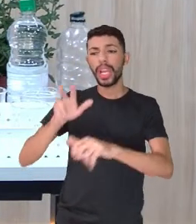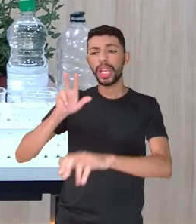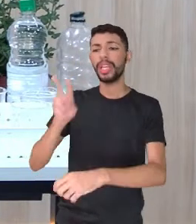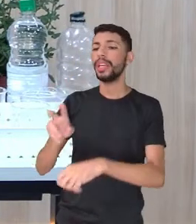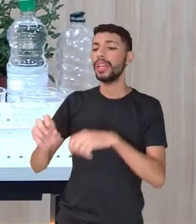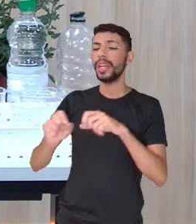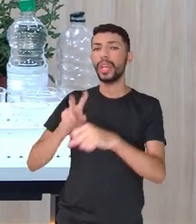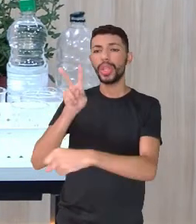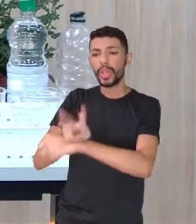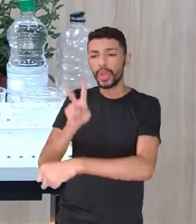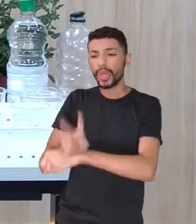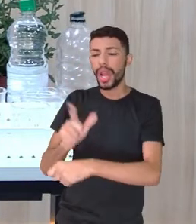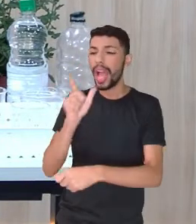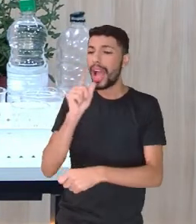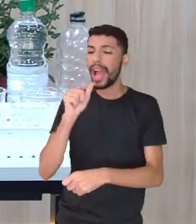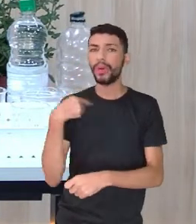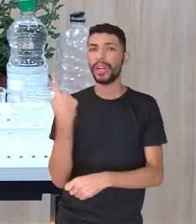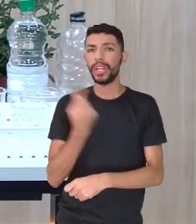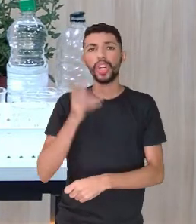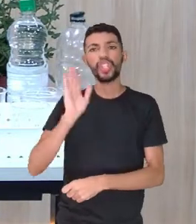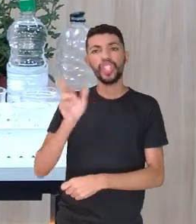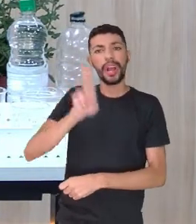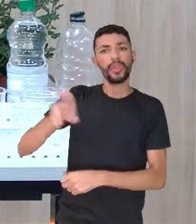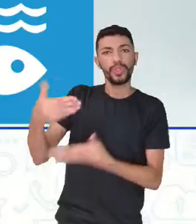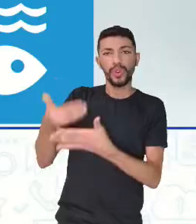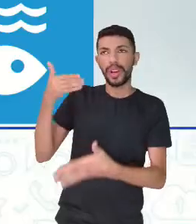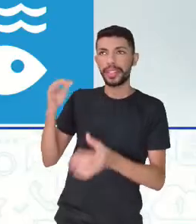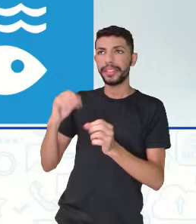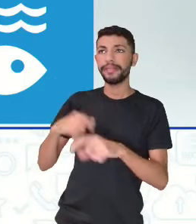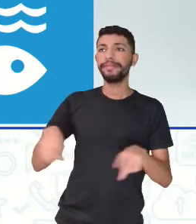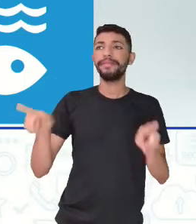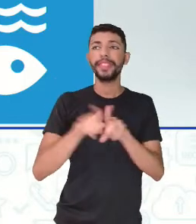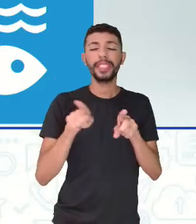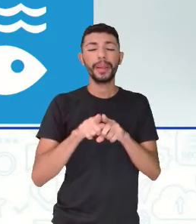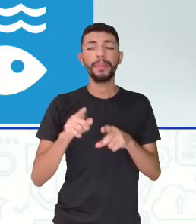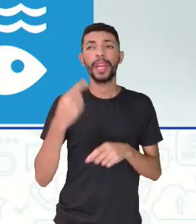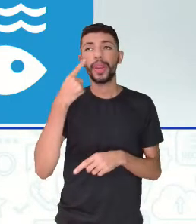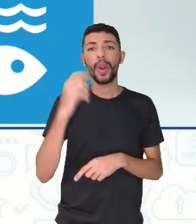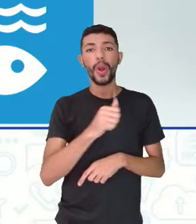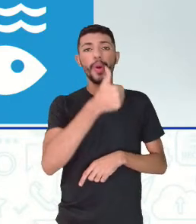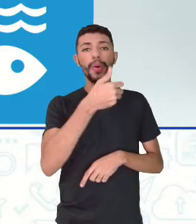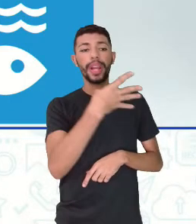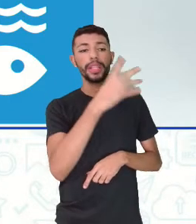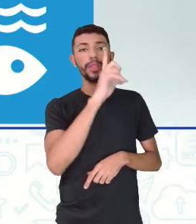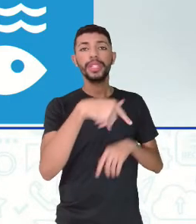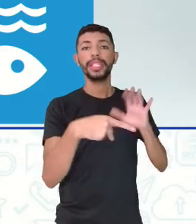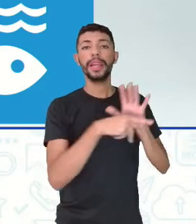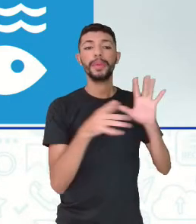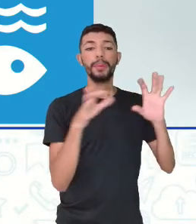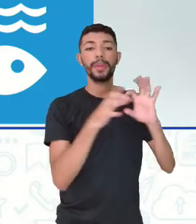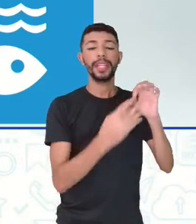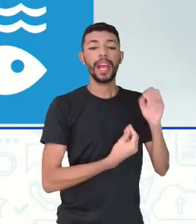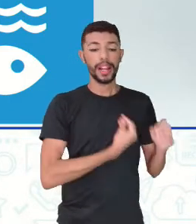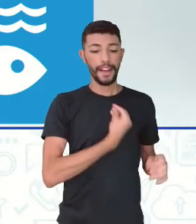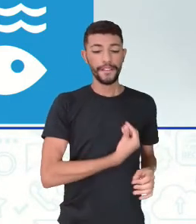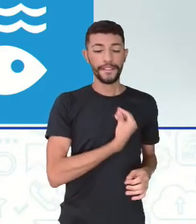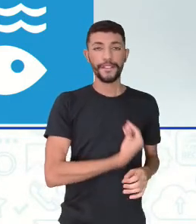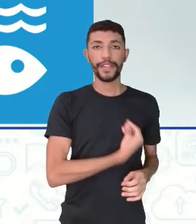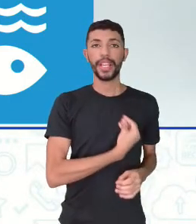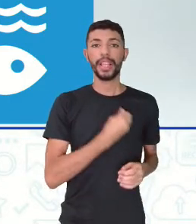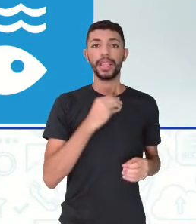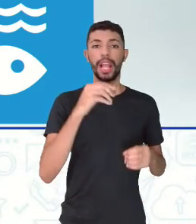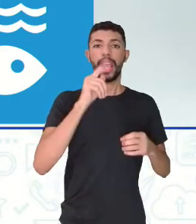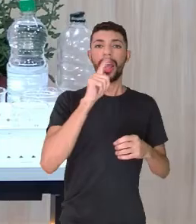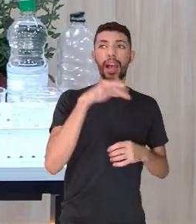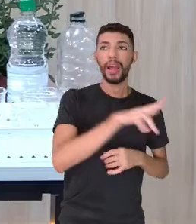questão do saneamento. E o outro é a vida na água. Precisamos, né, ter esse cuidado em relação à vida na água.